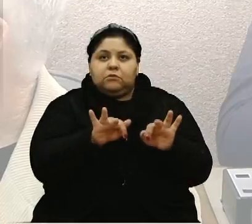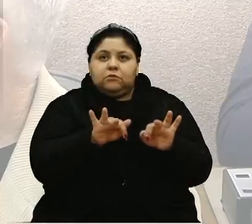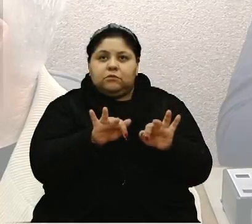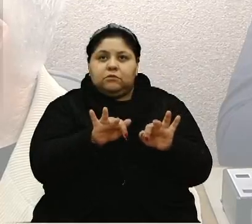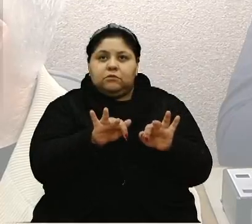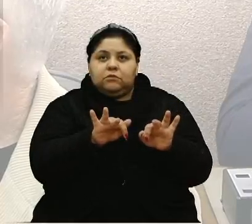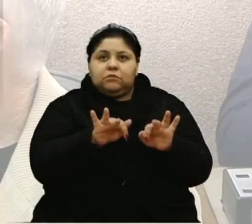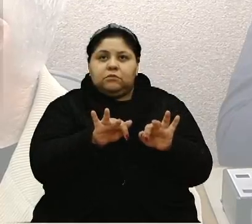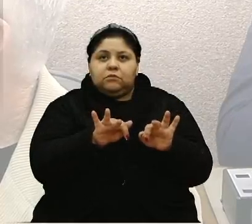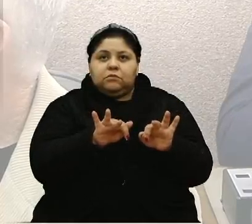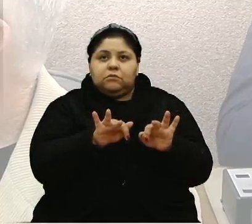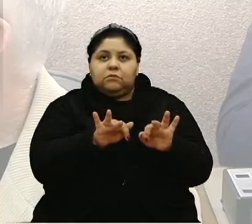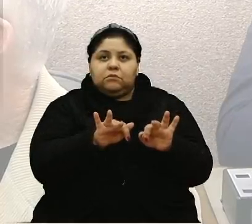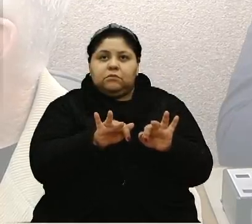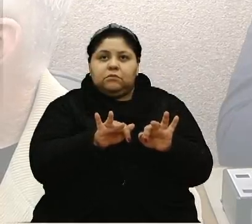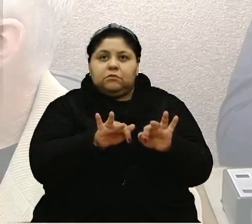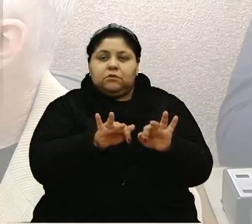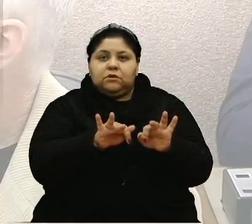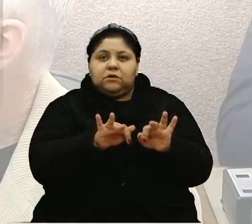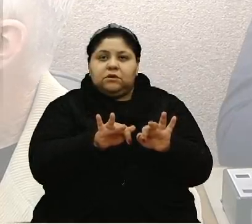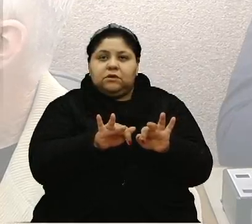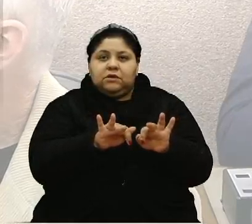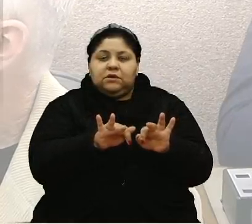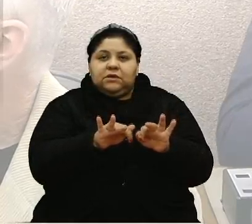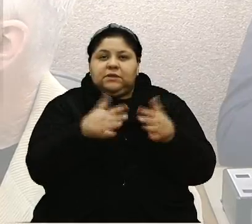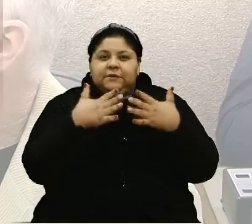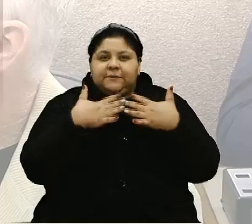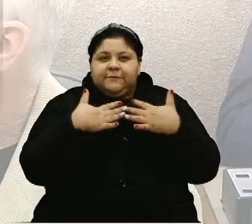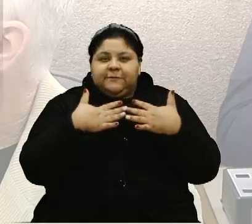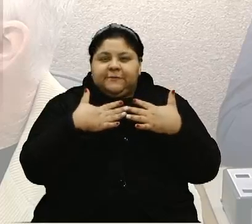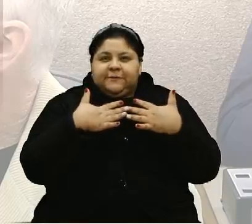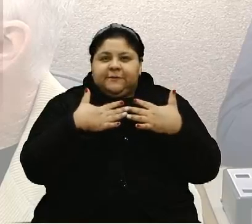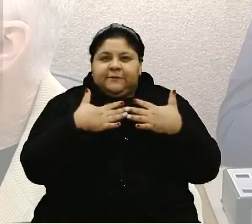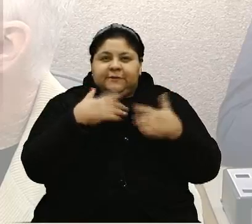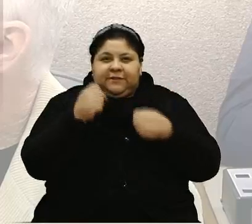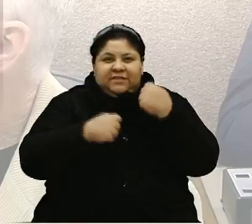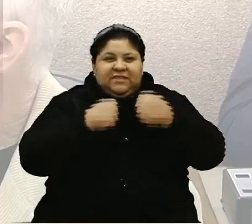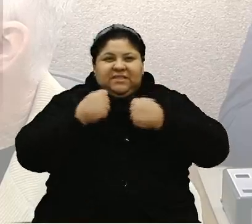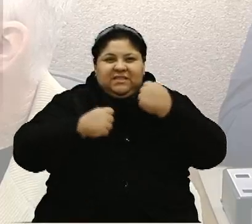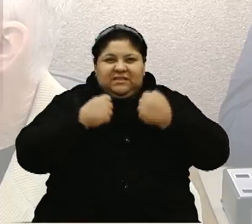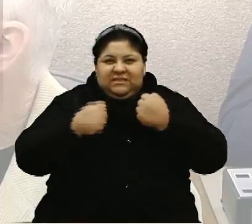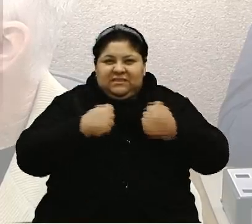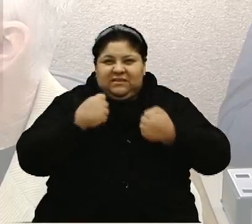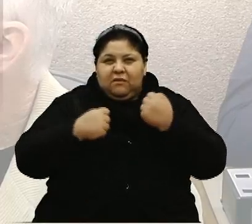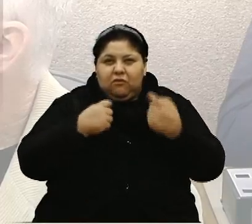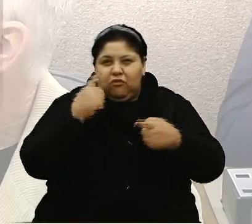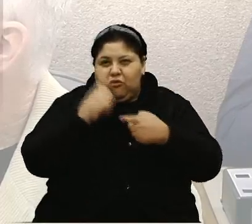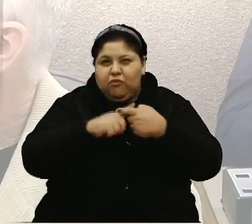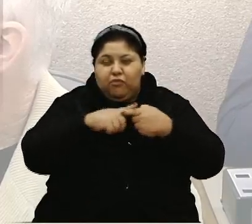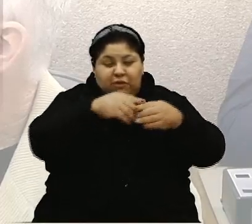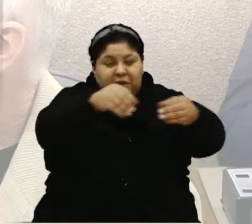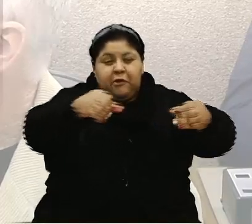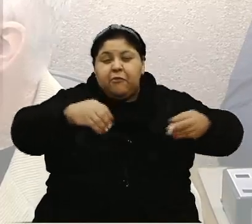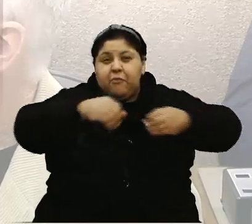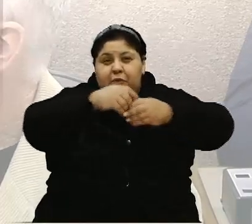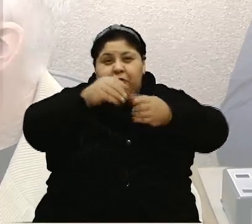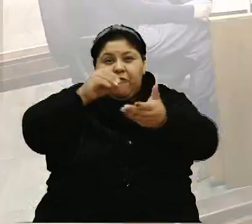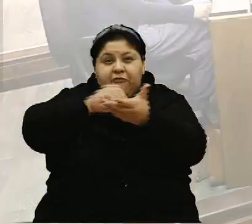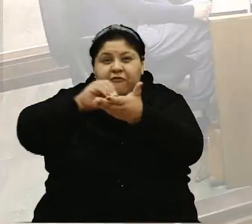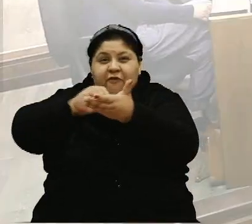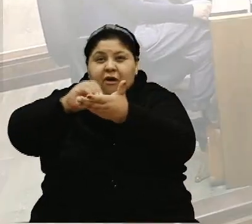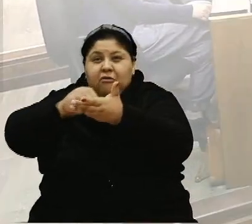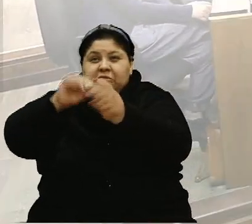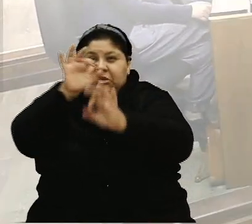parte, vereadora. De desconforto que a gente sabe que é causado pelo pó, pela situação toda de uma obra que não está concluída, pela falta de bocas de lobo. Seu à